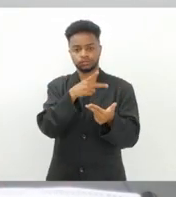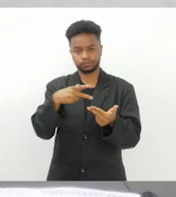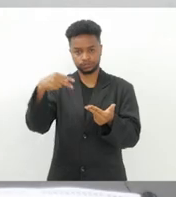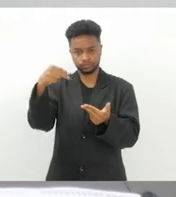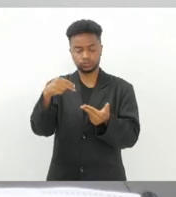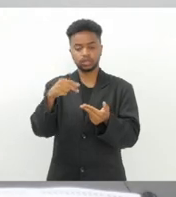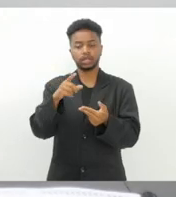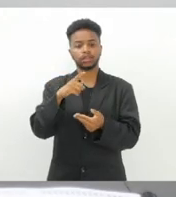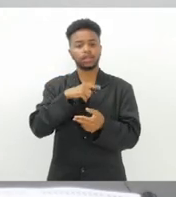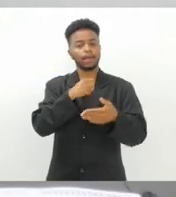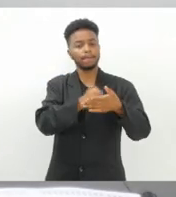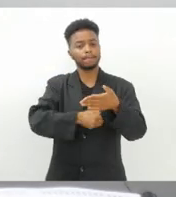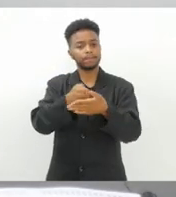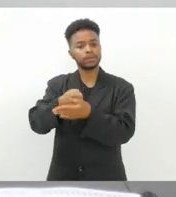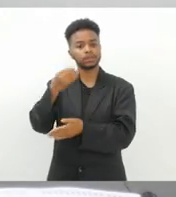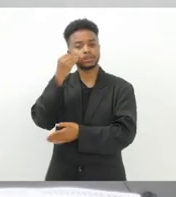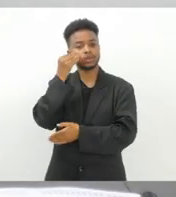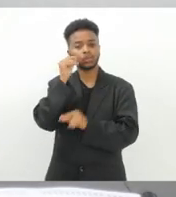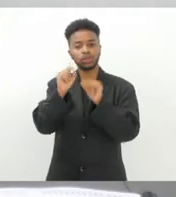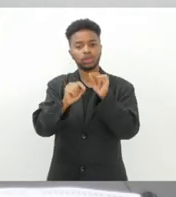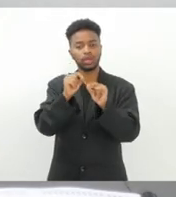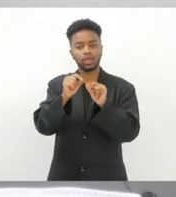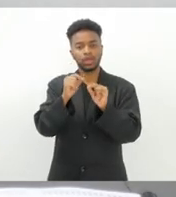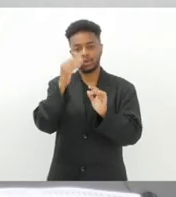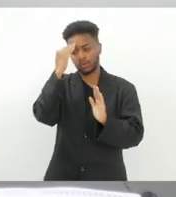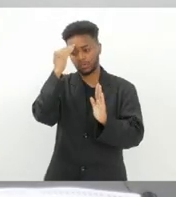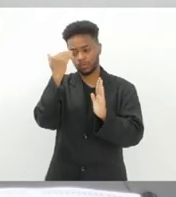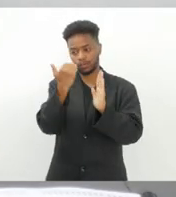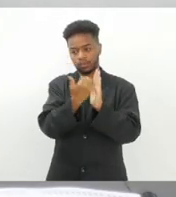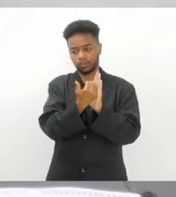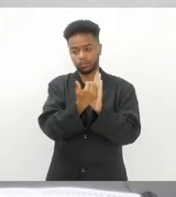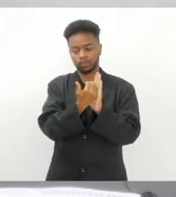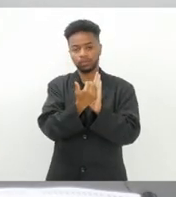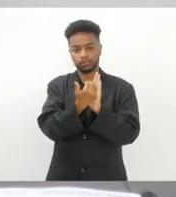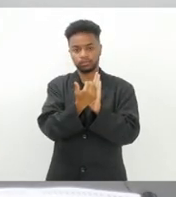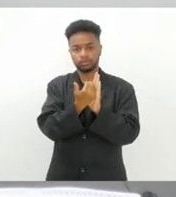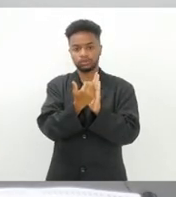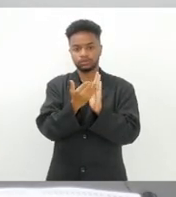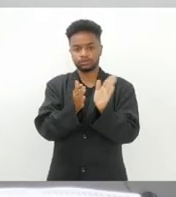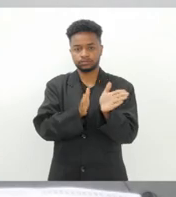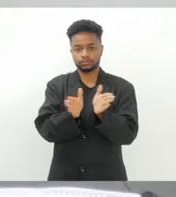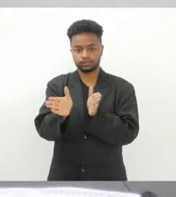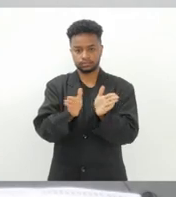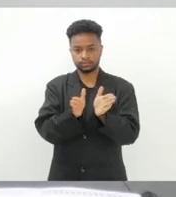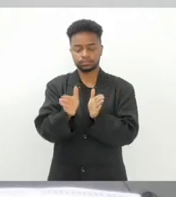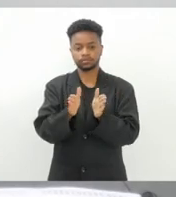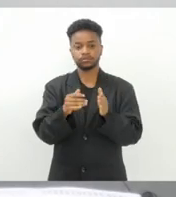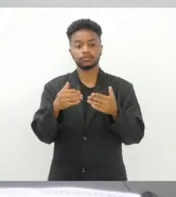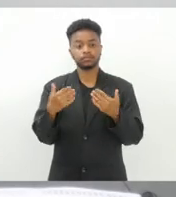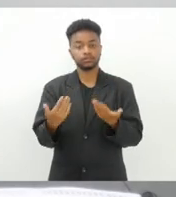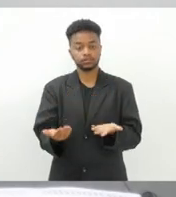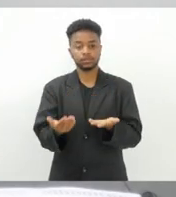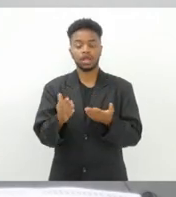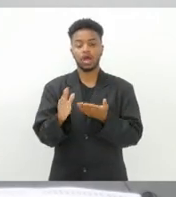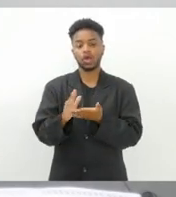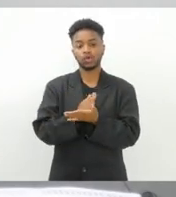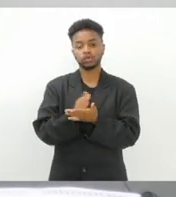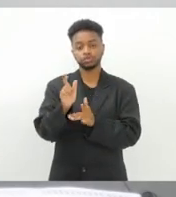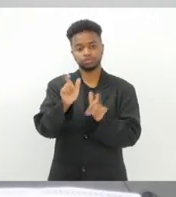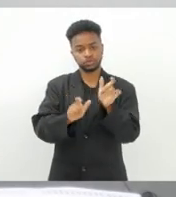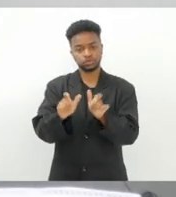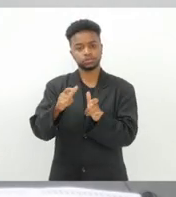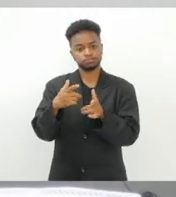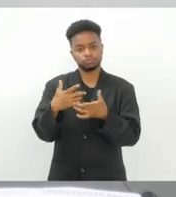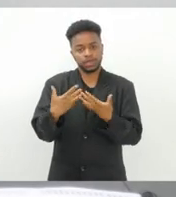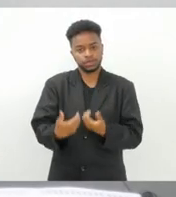a briga que o metrô não estava cumprindo a questão da acessibilidade. Não, e foi, inclusive, alguns desses eram